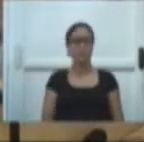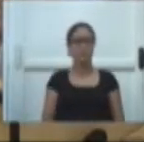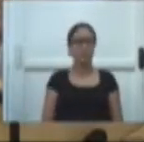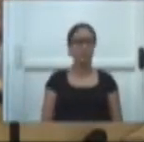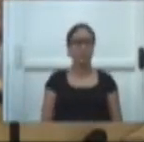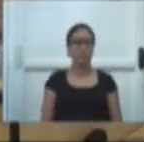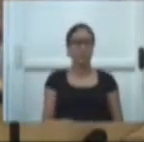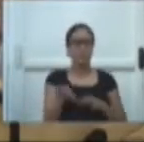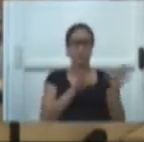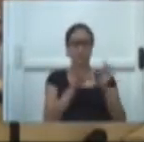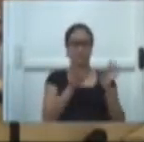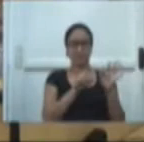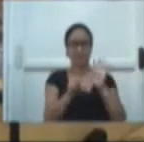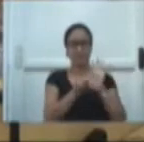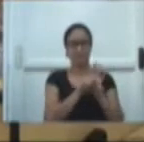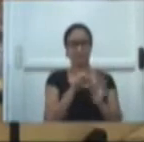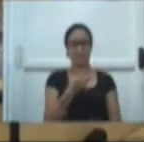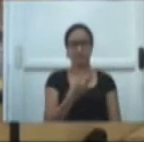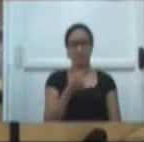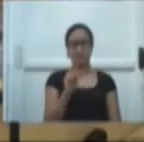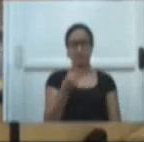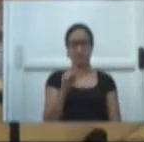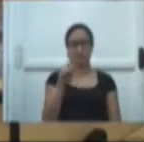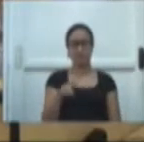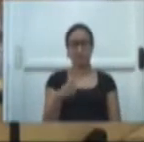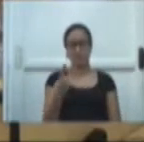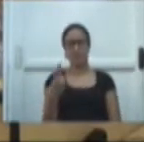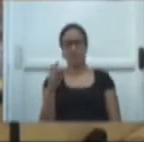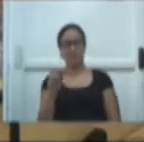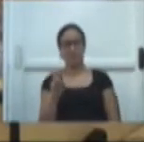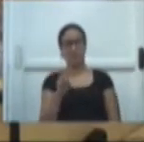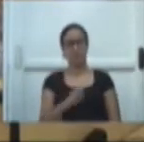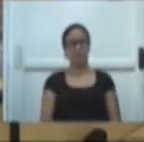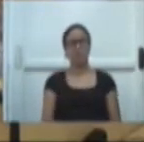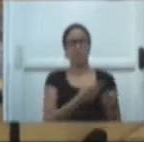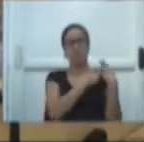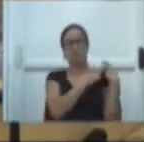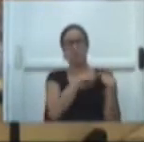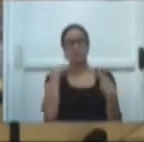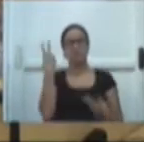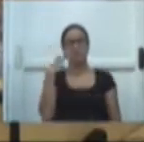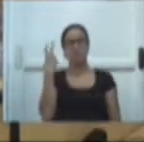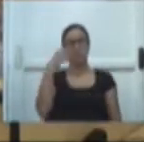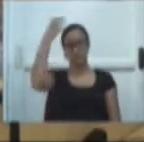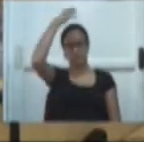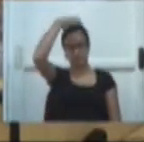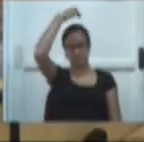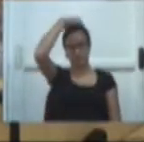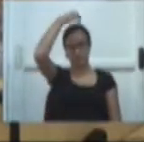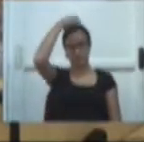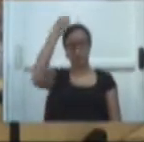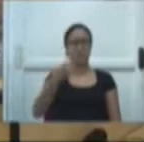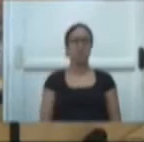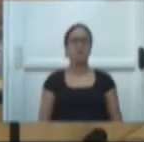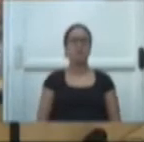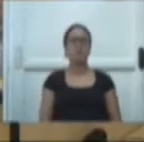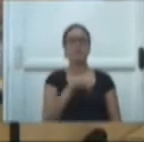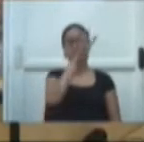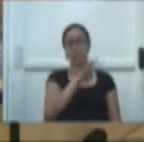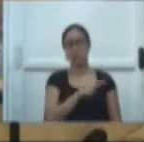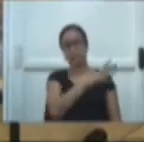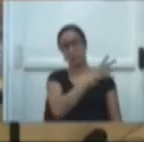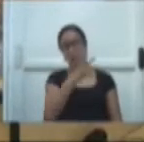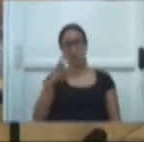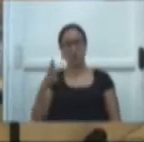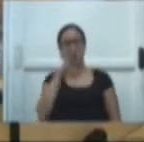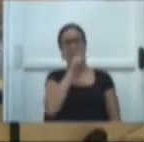Projeto de Lei 38/2015, autor vereador Darcy Reis, inclui no calendário oficial de eventos do município de